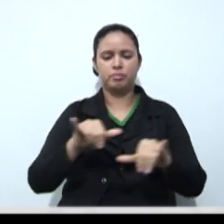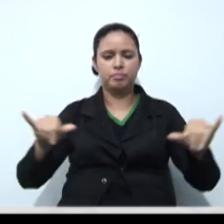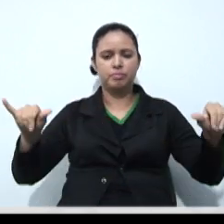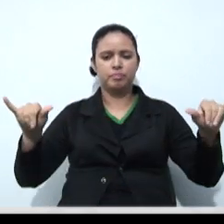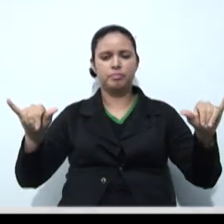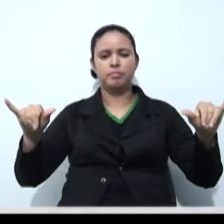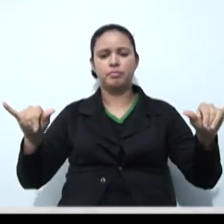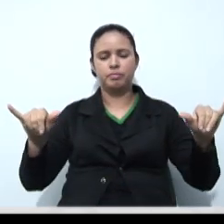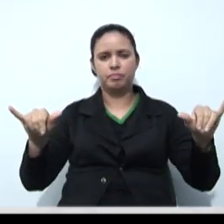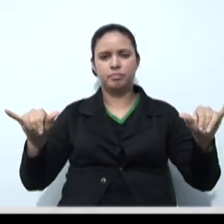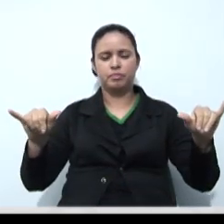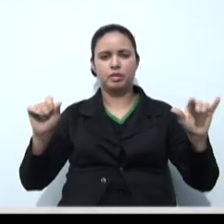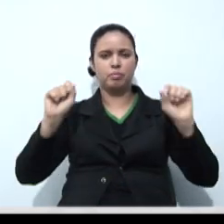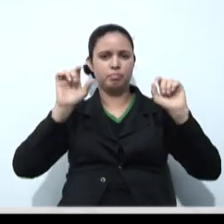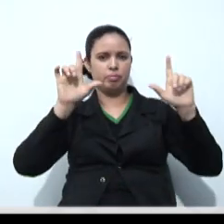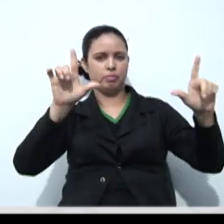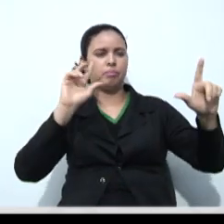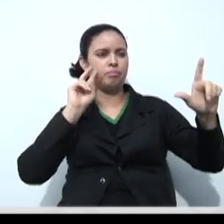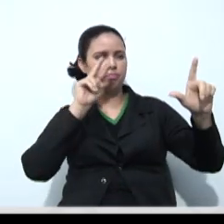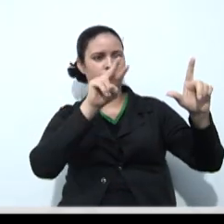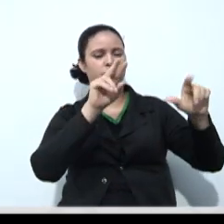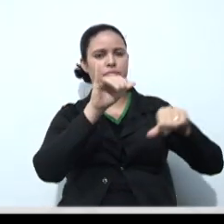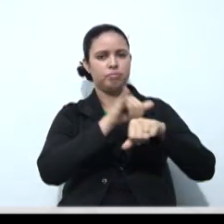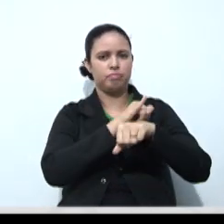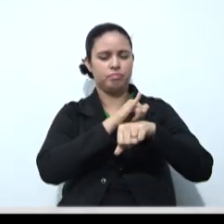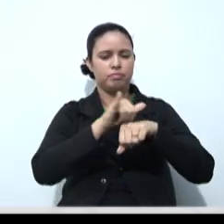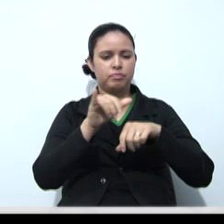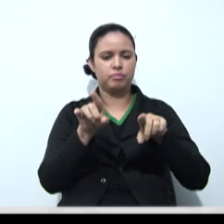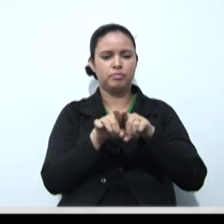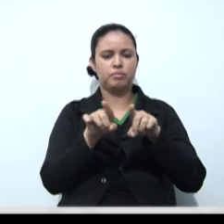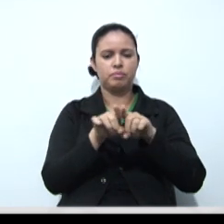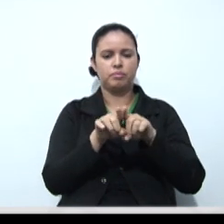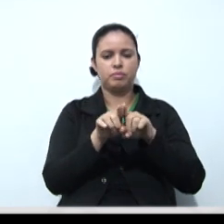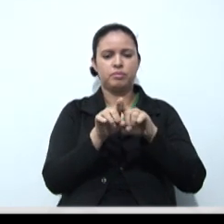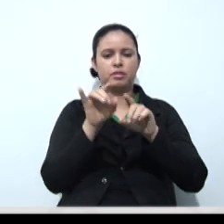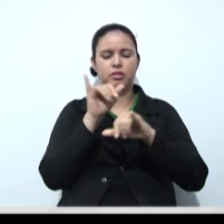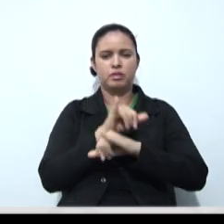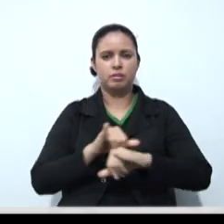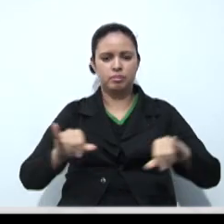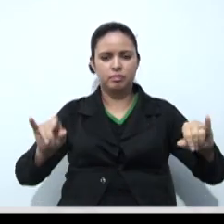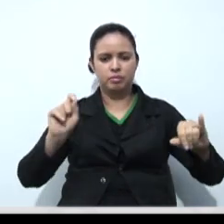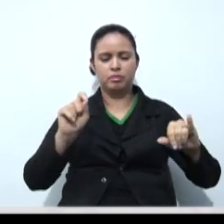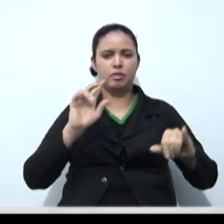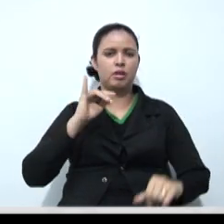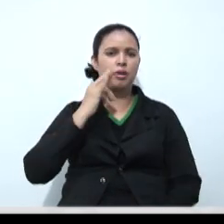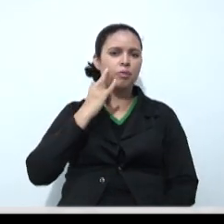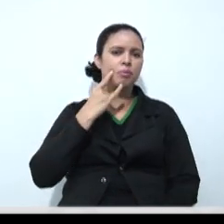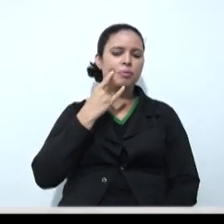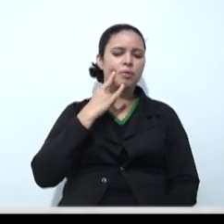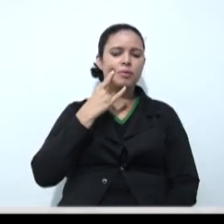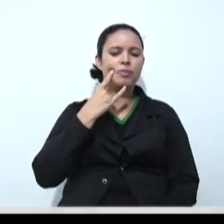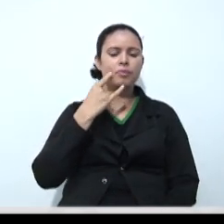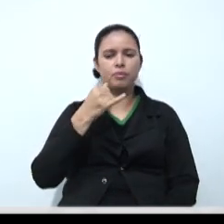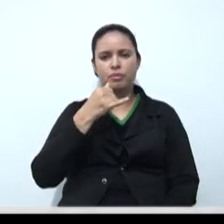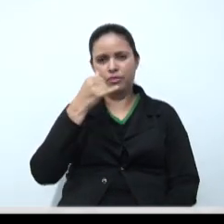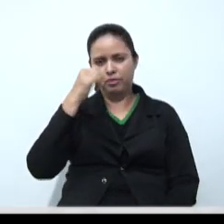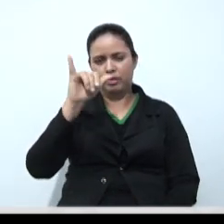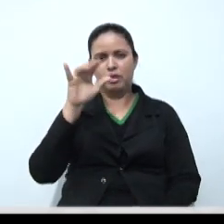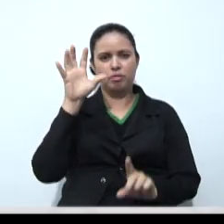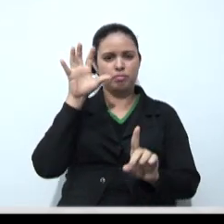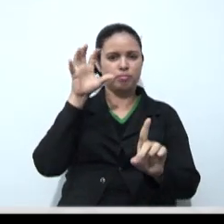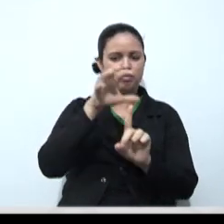né, que ficam expostos em locais estratégicos, promover campanhas de combate ao alcoolismo e ao assédio